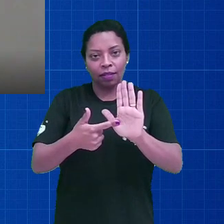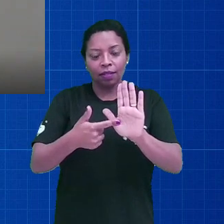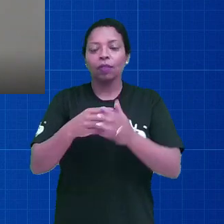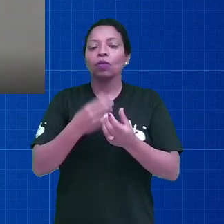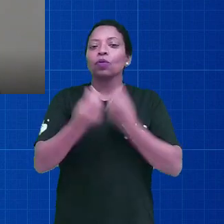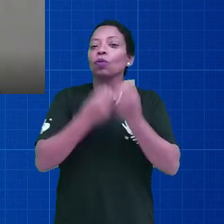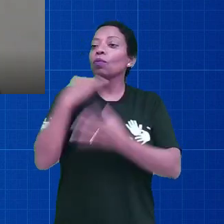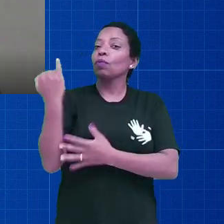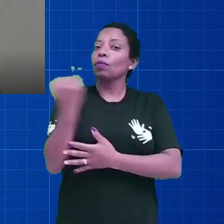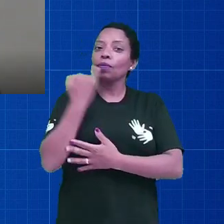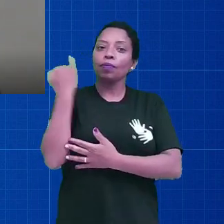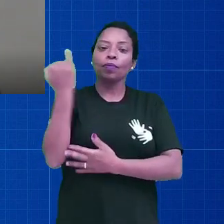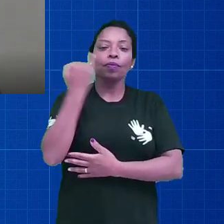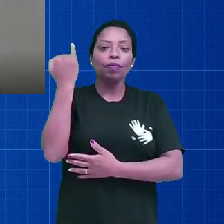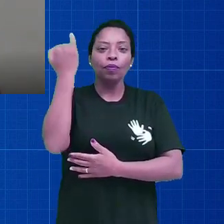questão